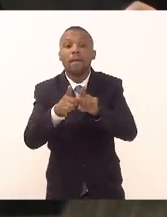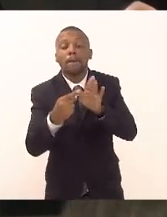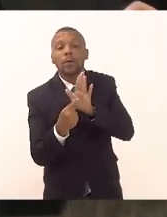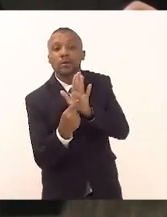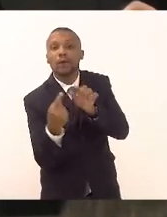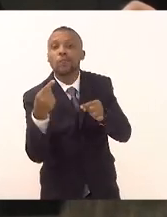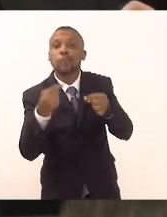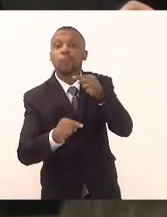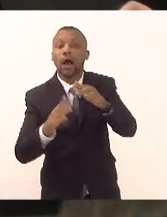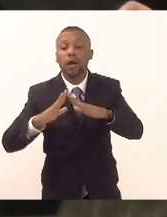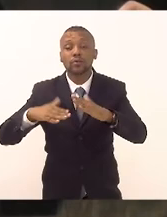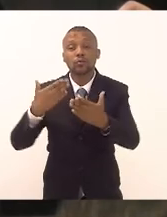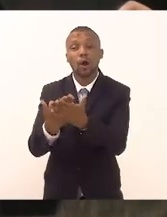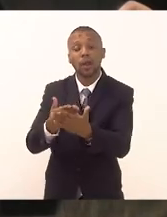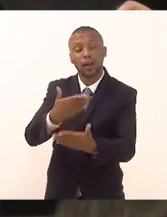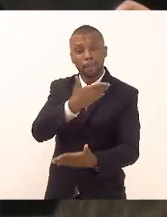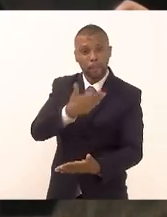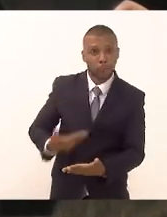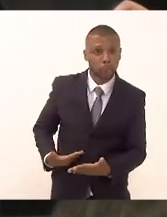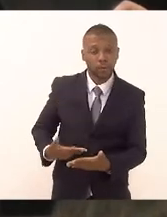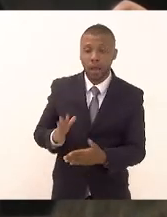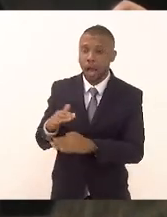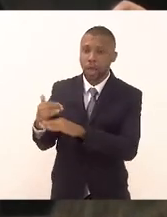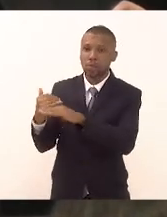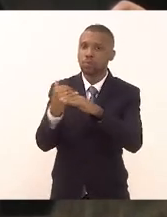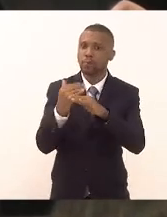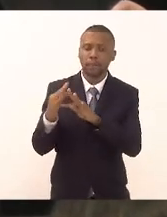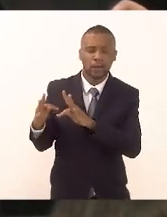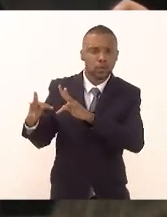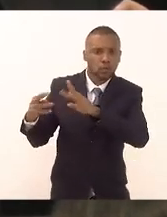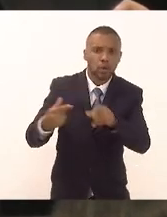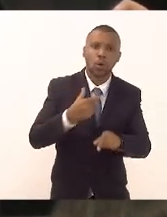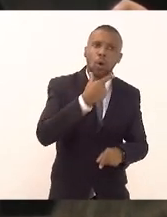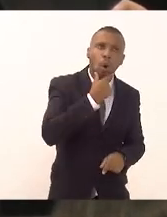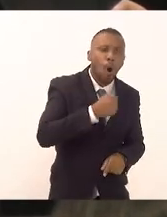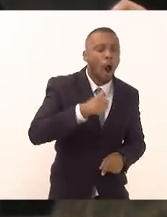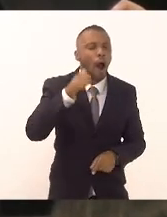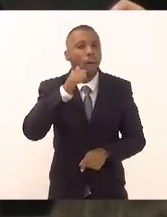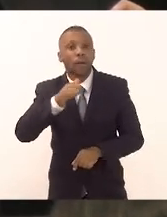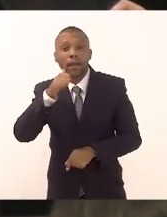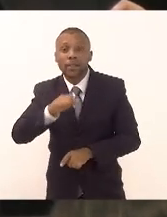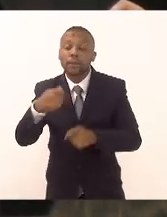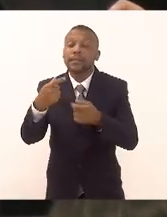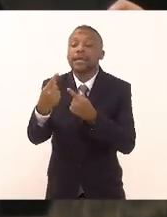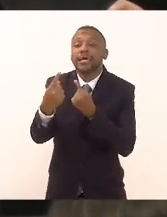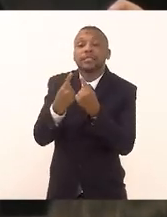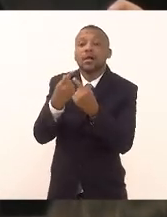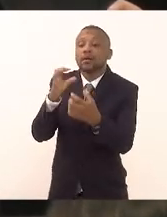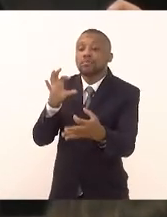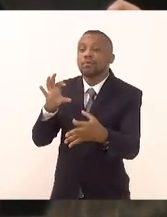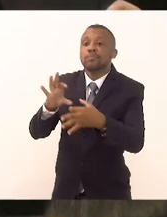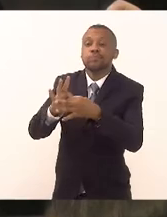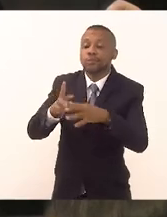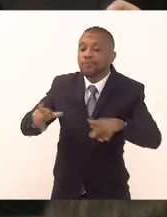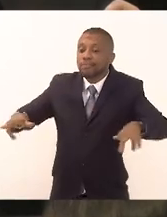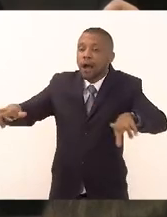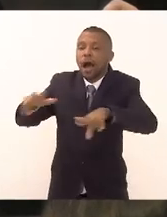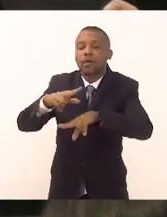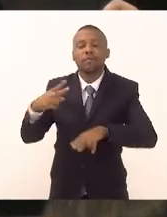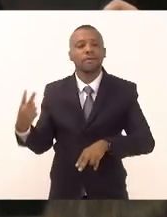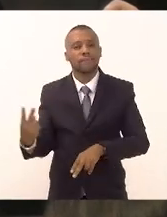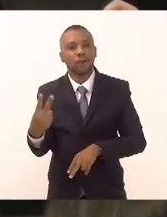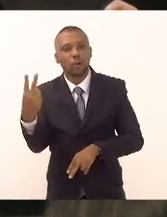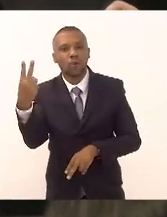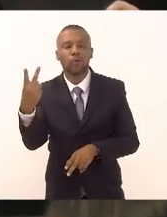pública, ela é universal, porque é para todos e todas. E se é para todos e todas, precisa dialogar com diferentes princípios,